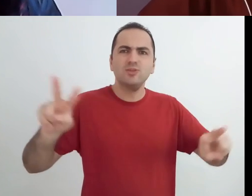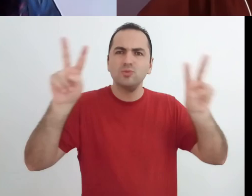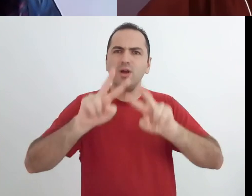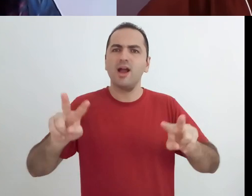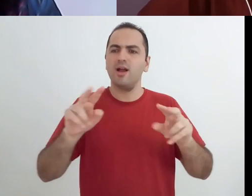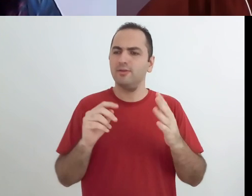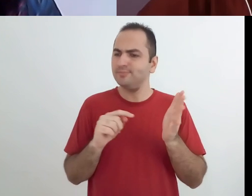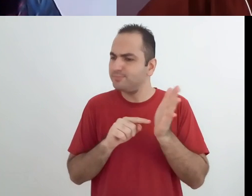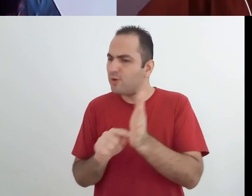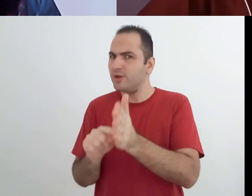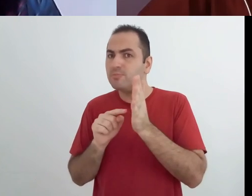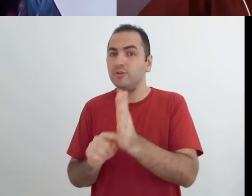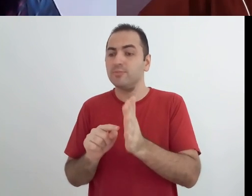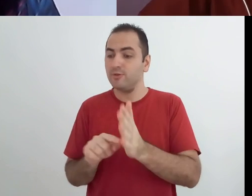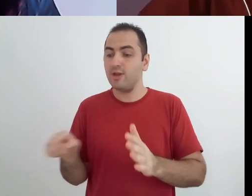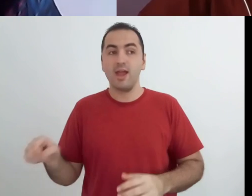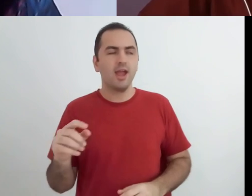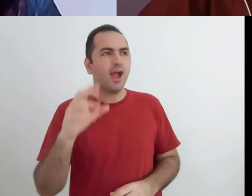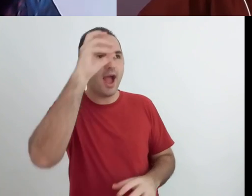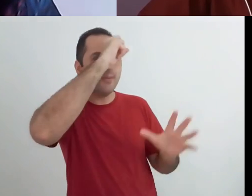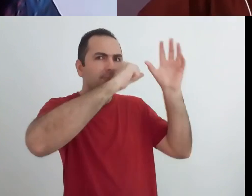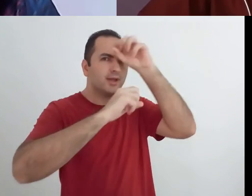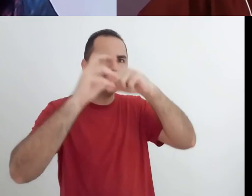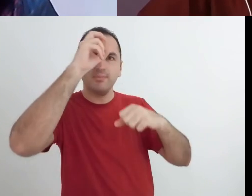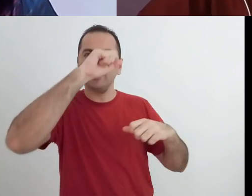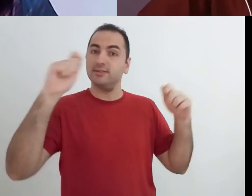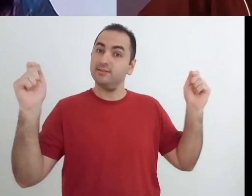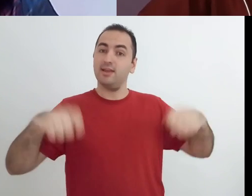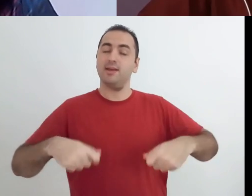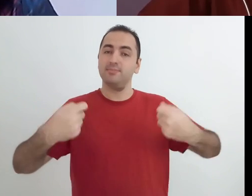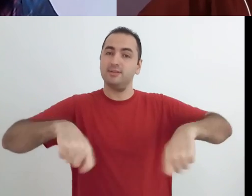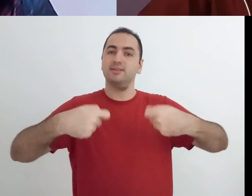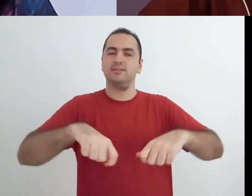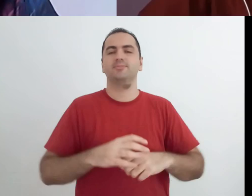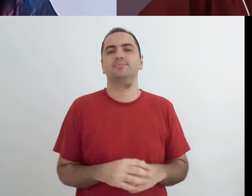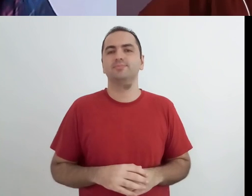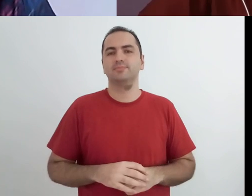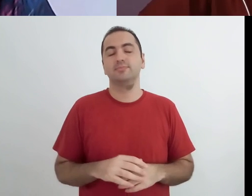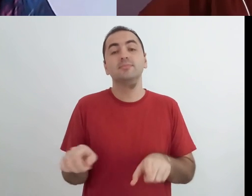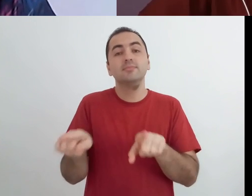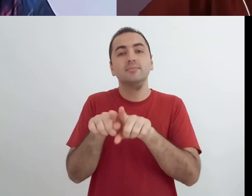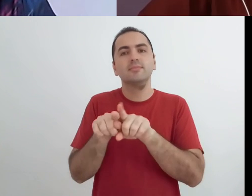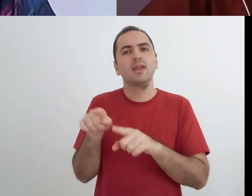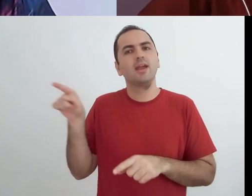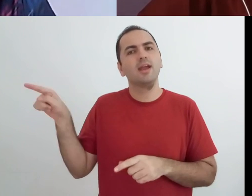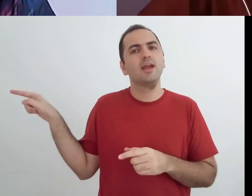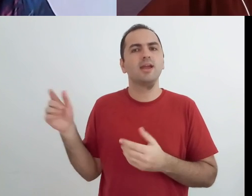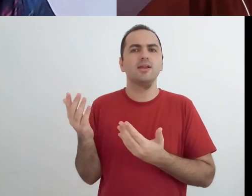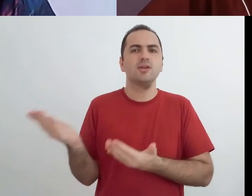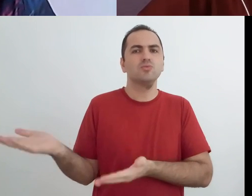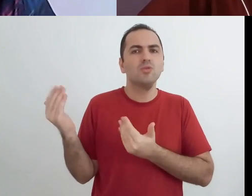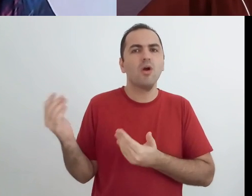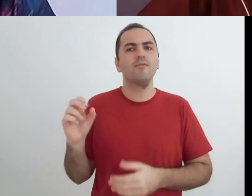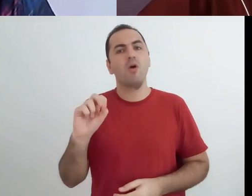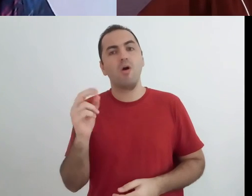Nós precisamos muito falar o que a gente sente, a gente precisa se expressar. Às vezes as pessoas dizem que a